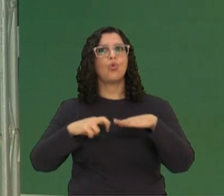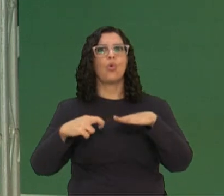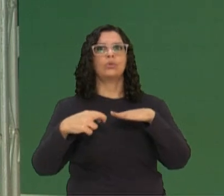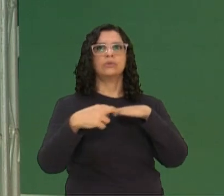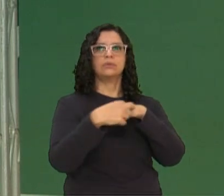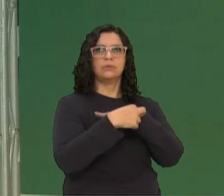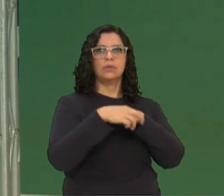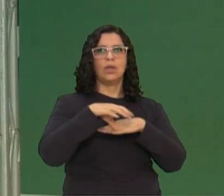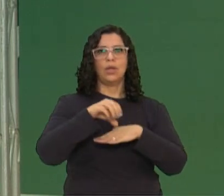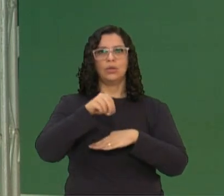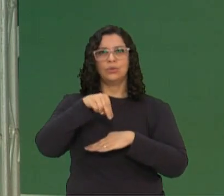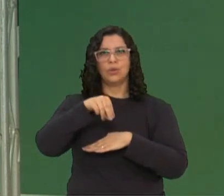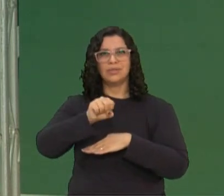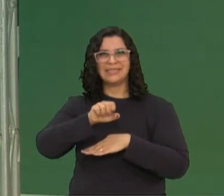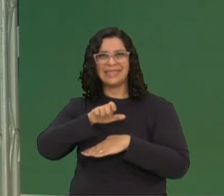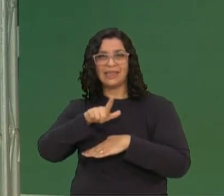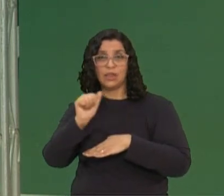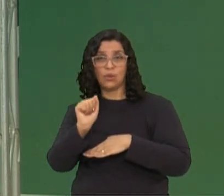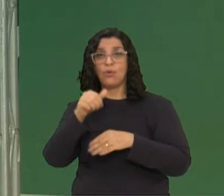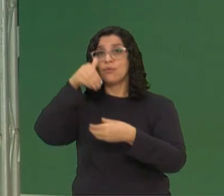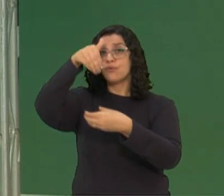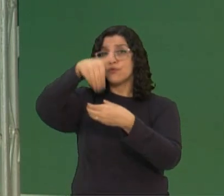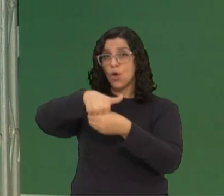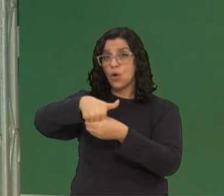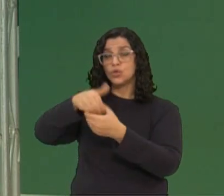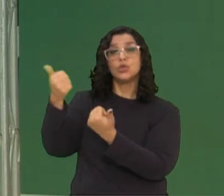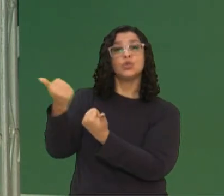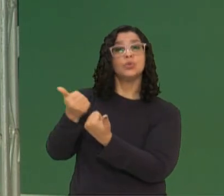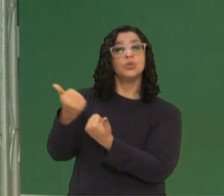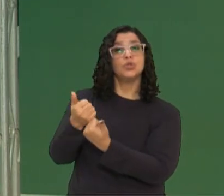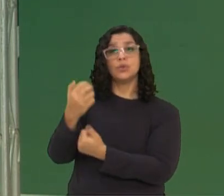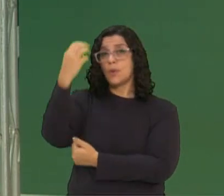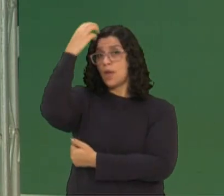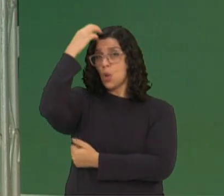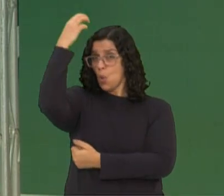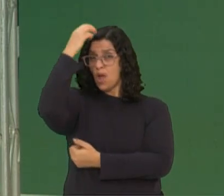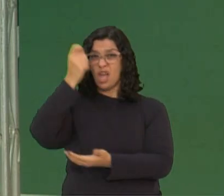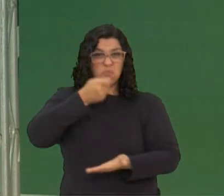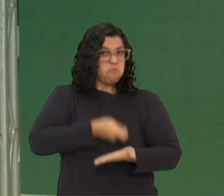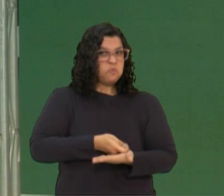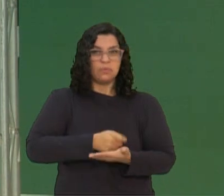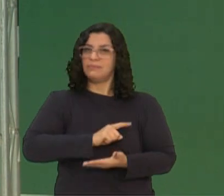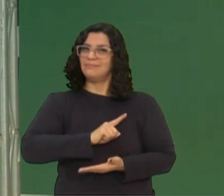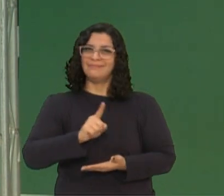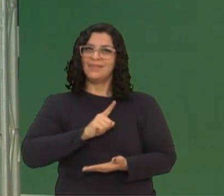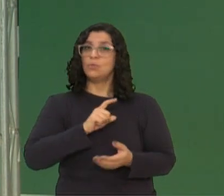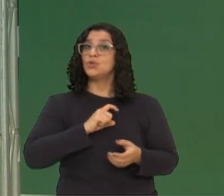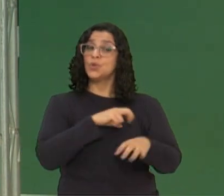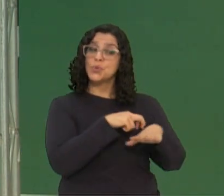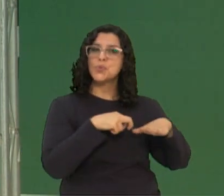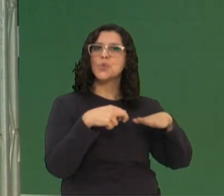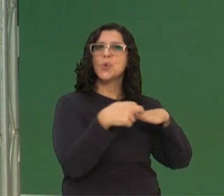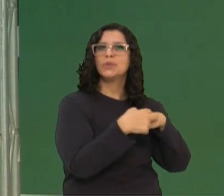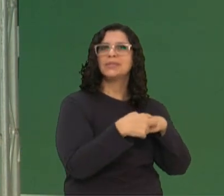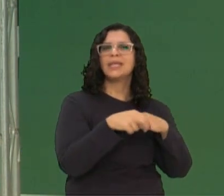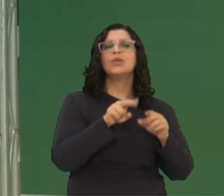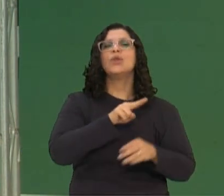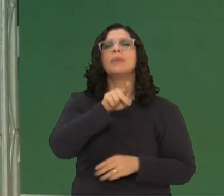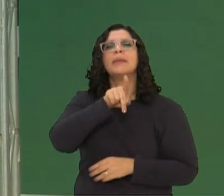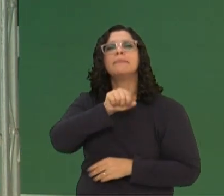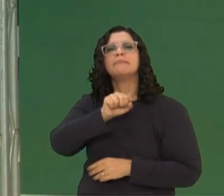qual votava algumas decisões em nome do rei. Ou seja, o rei não tinha poderes tão absolutos. Nesse período, ela já tinha um